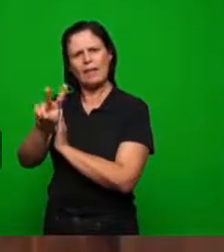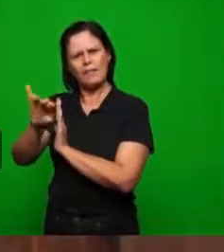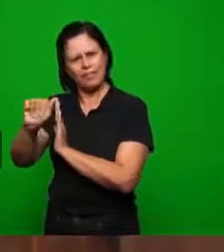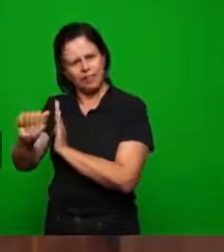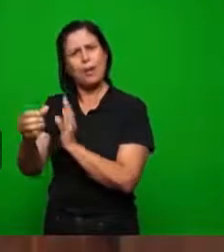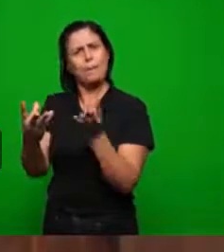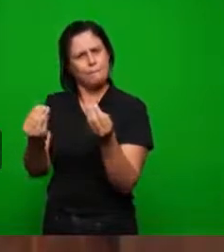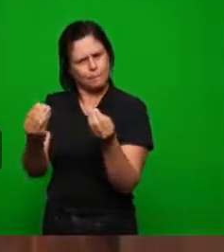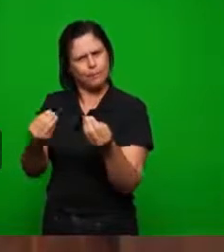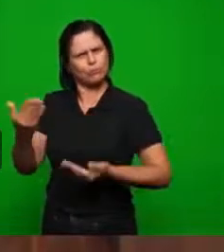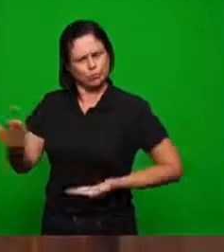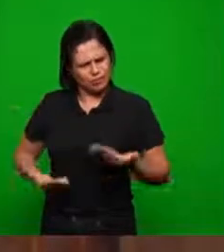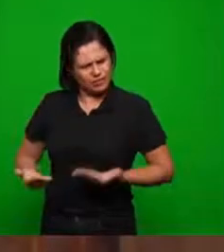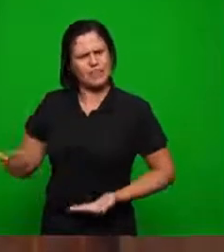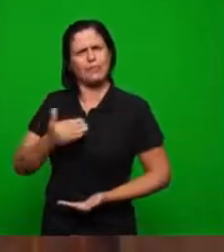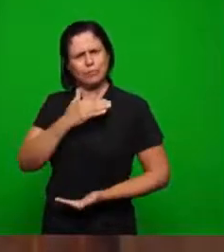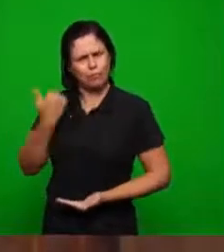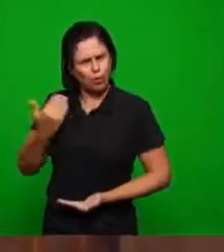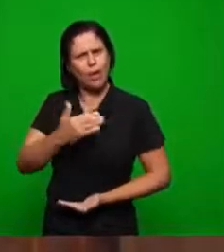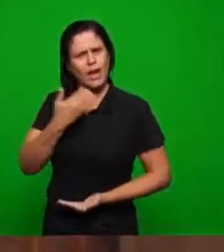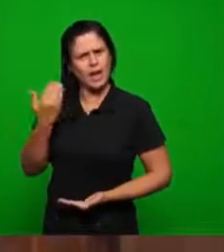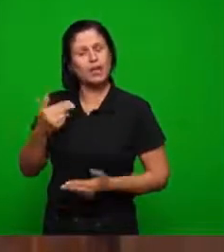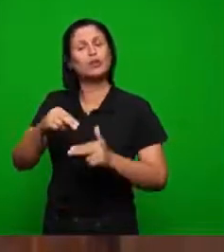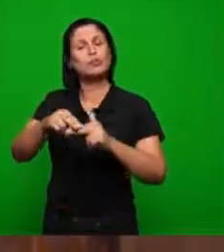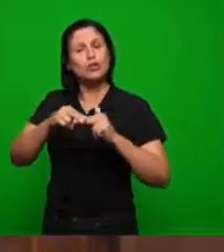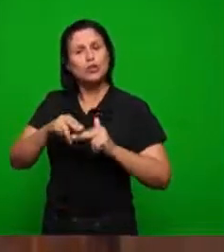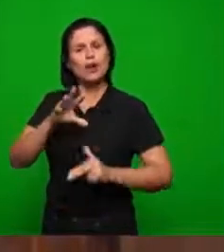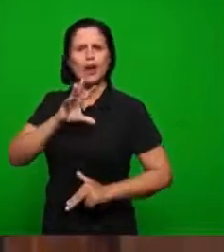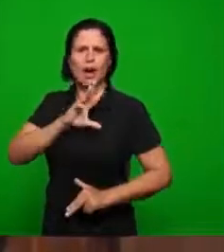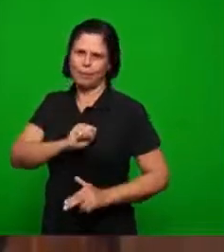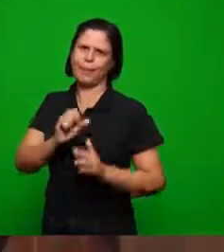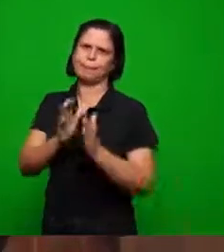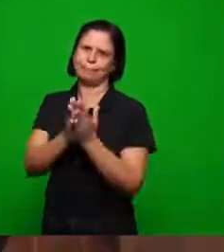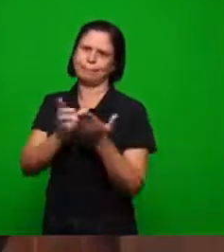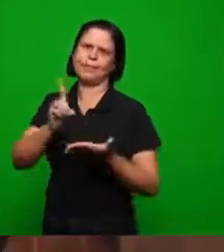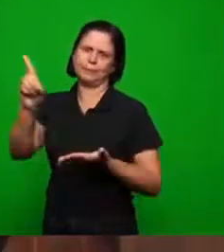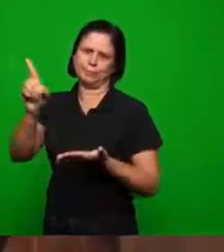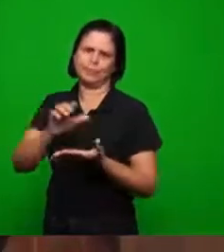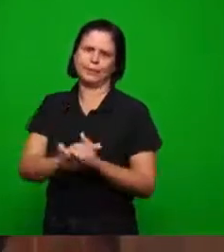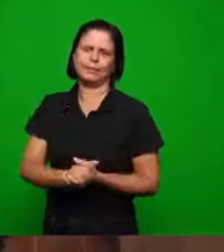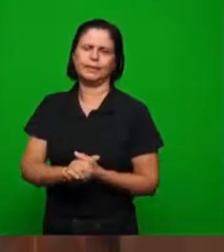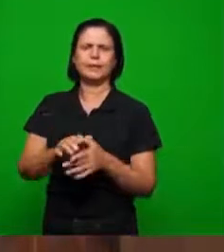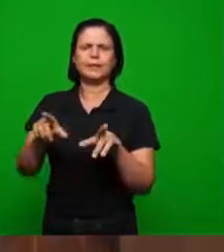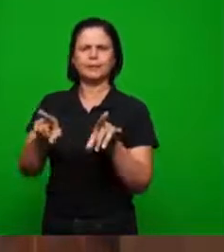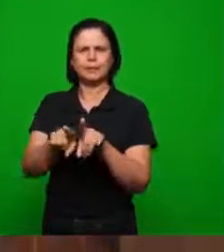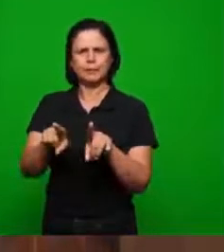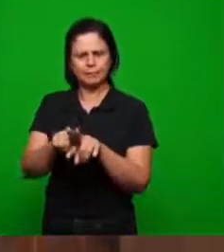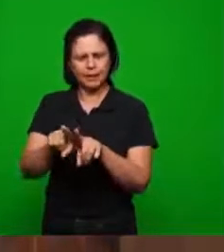que morreram depois, em certo momento, com a chamada